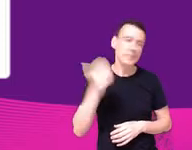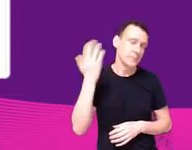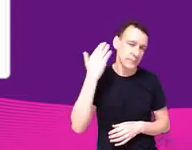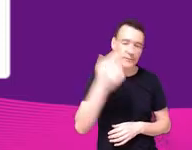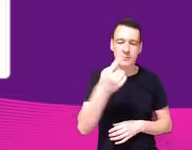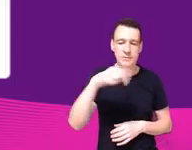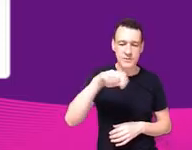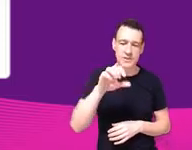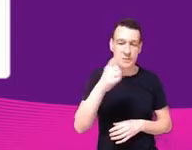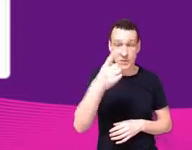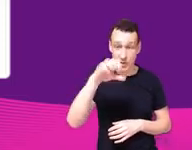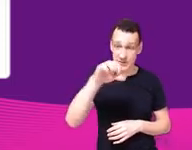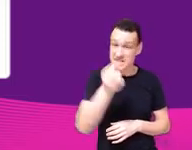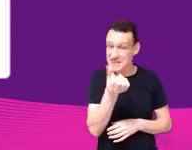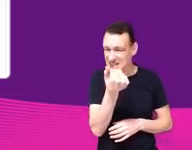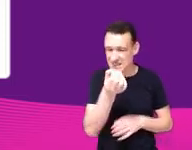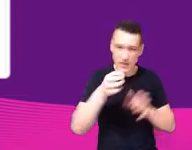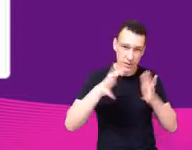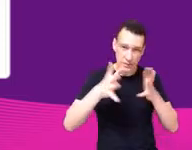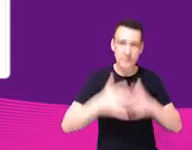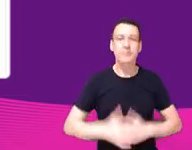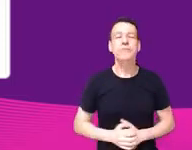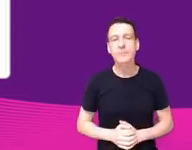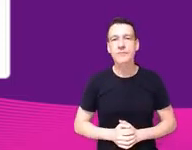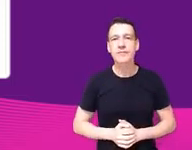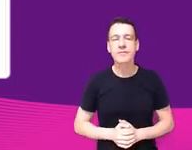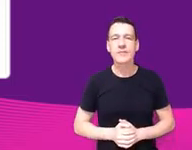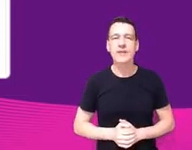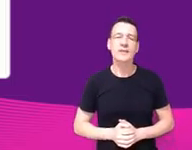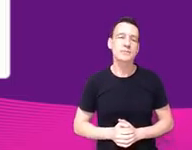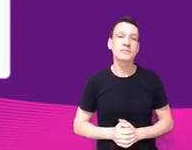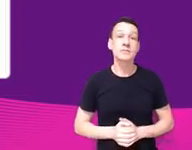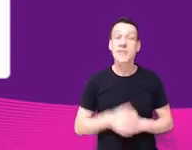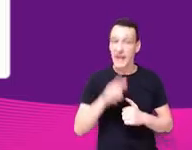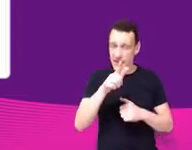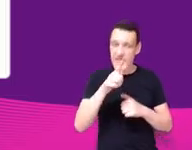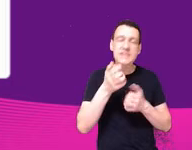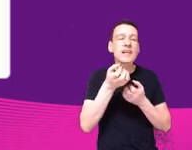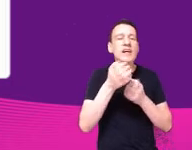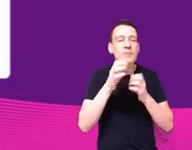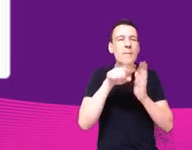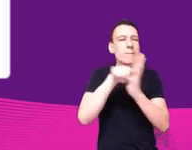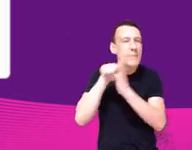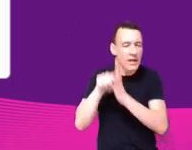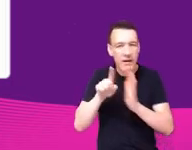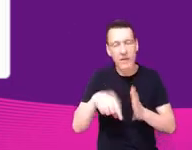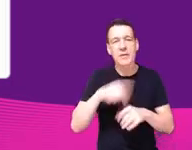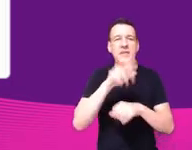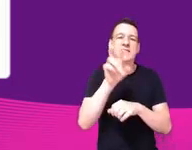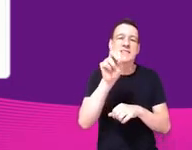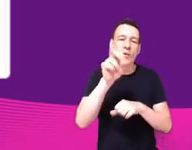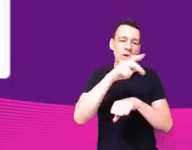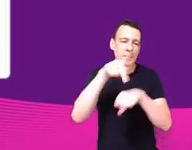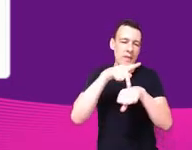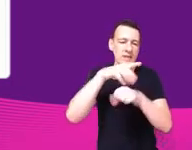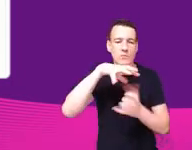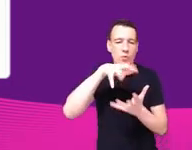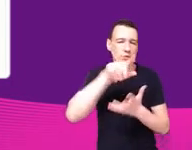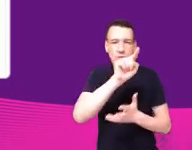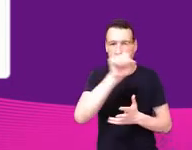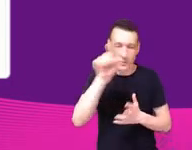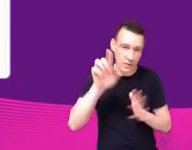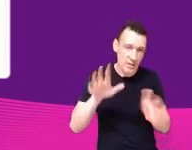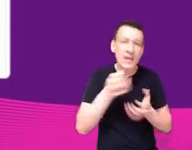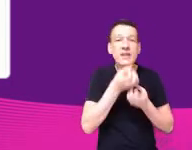Partindo então para os registros internacionais, esse é um registro que abarca em torno de 50 países no mundo todo. Eu vou mostrar alguns dados deles.